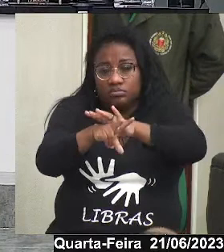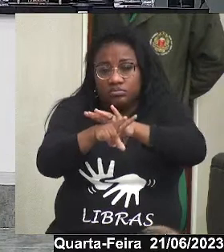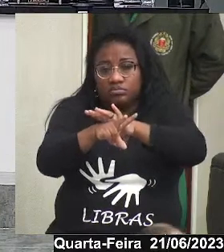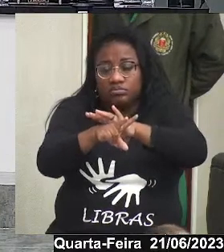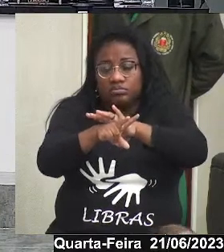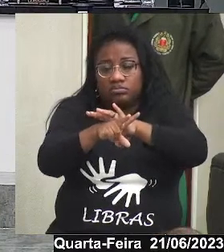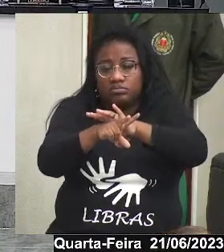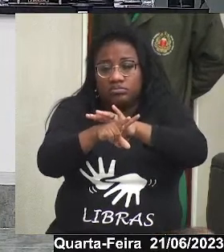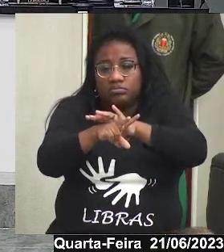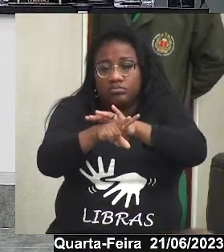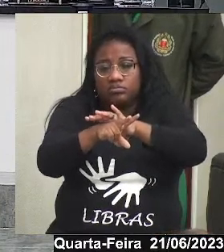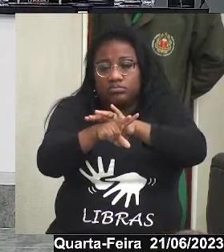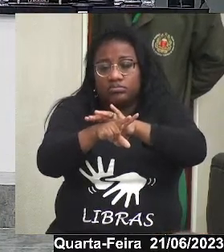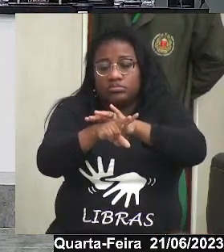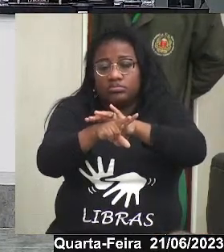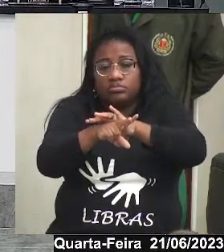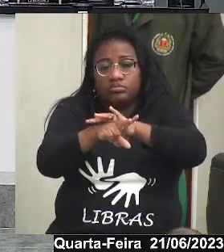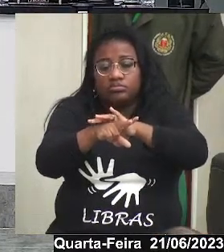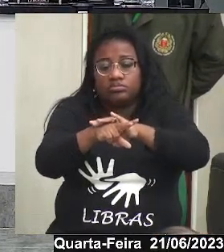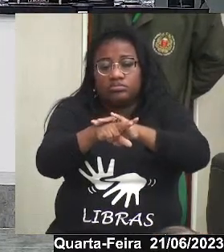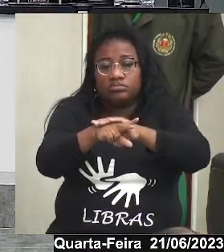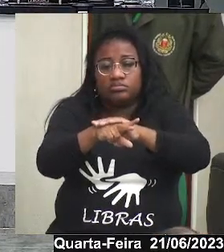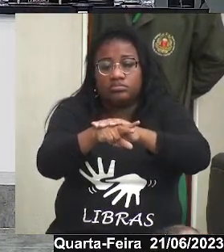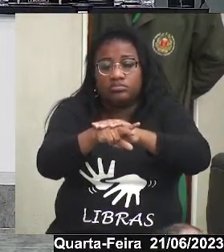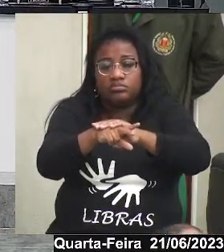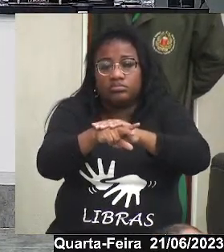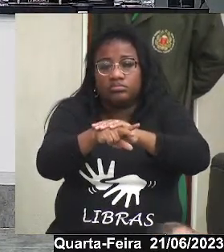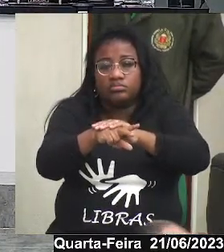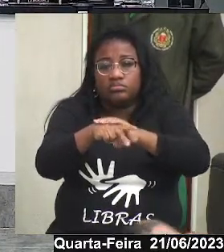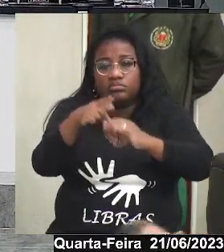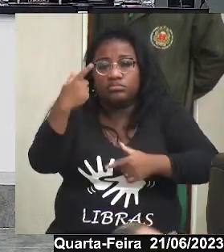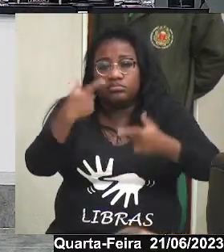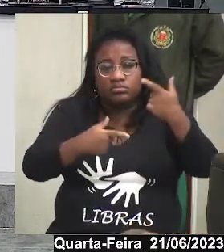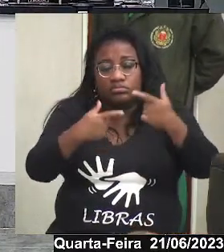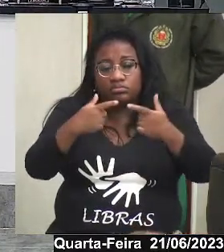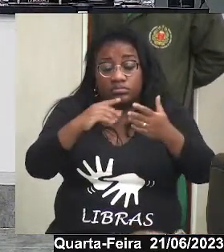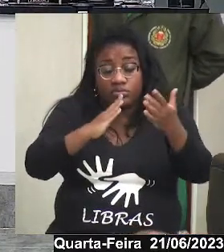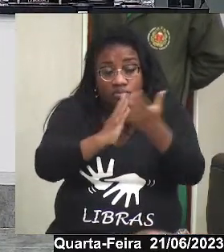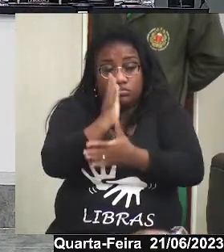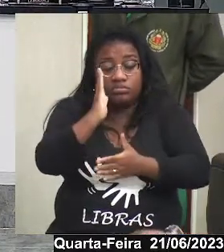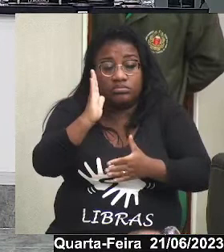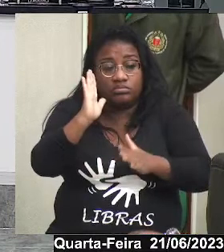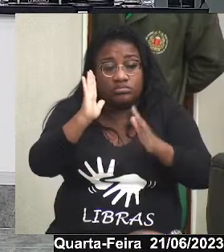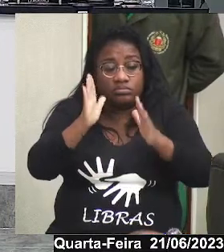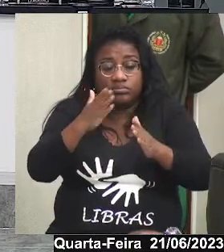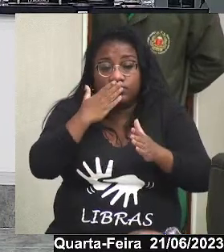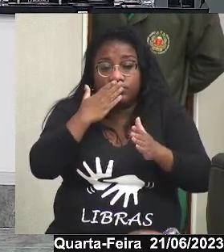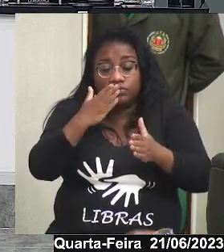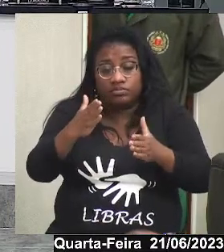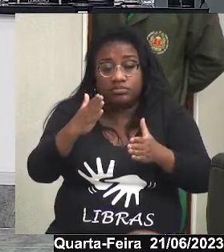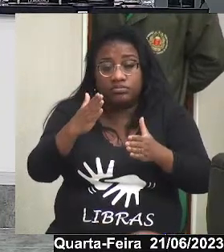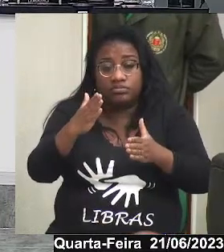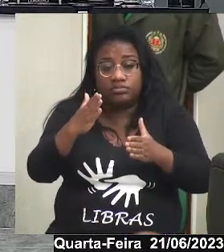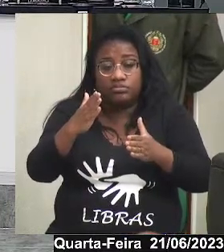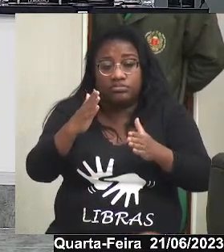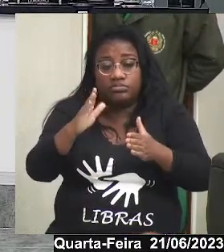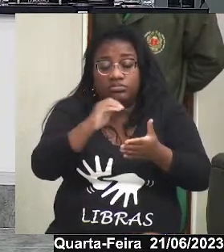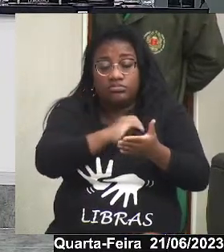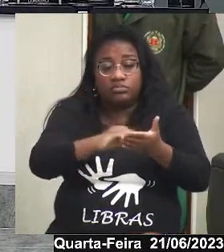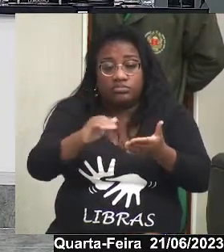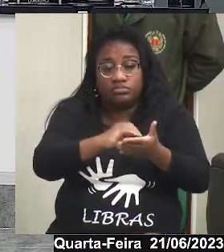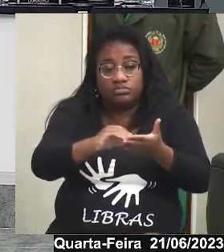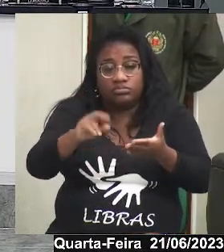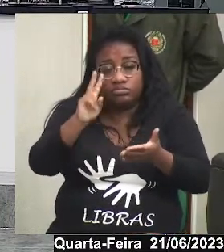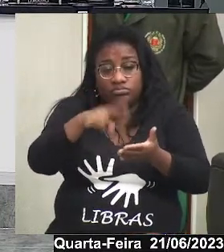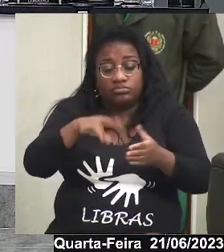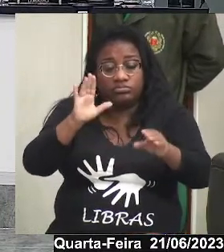indicações 262, 263, 264, de autoria do vereador Dedé, está aprovada. Solicito ao senhor secretário